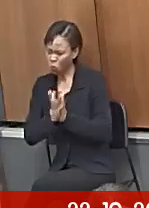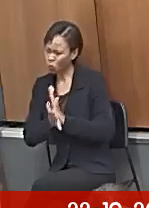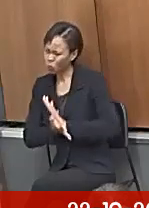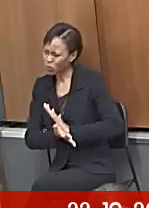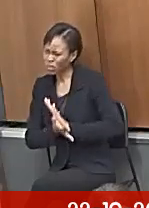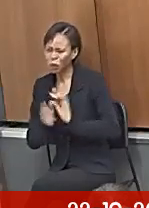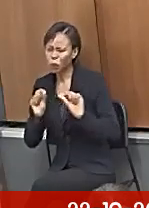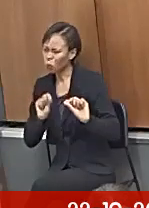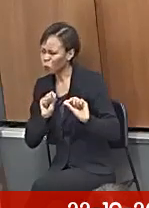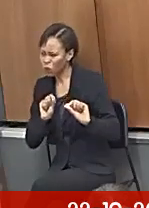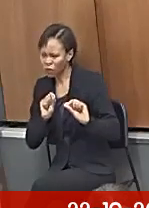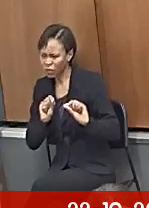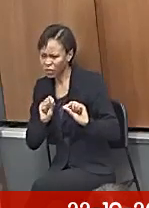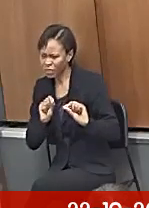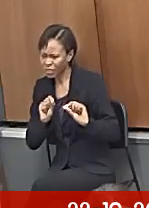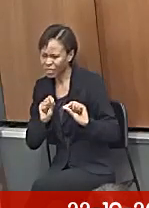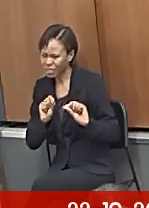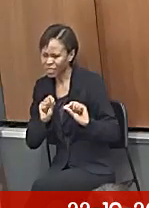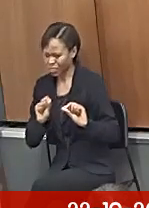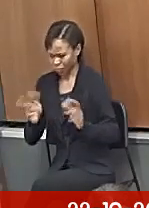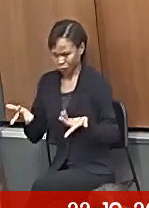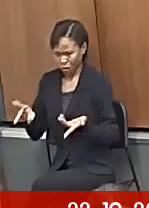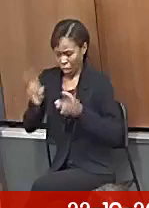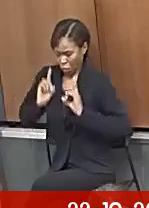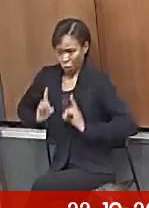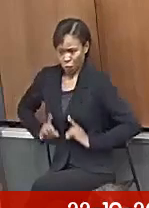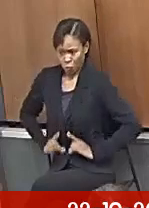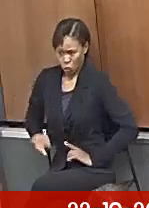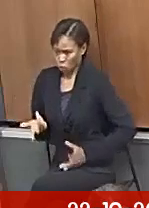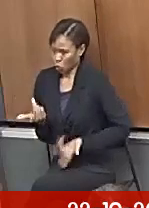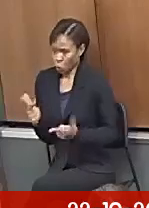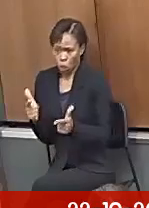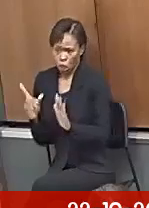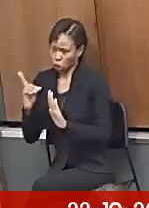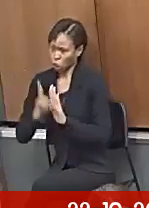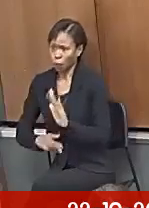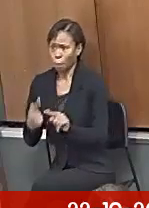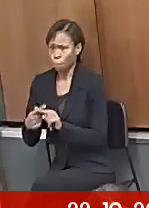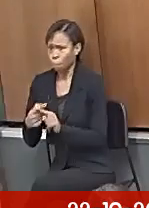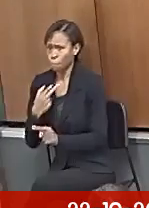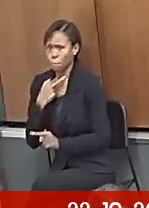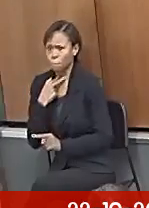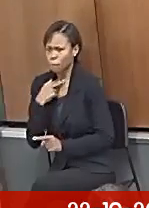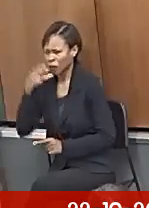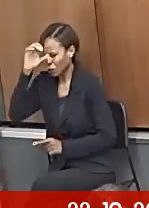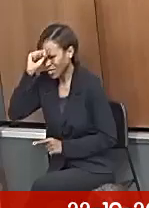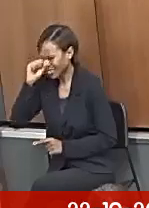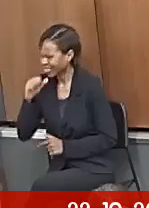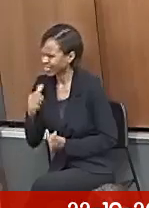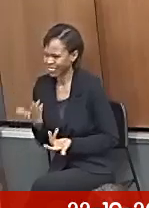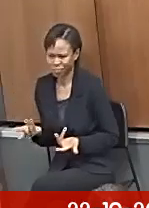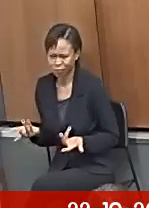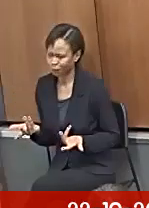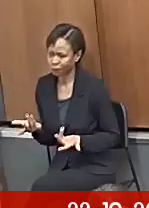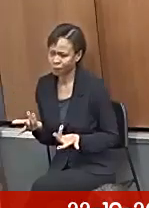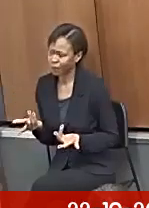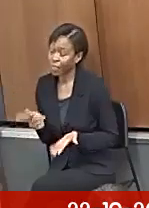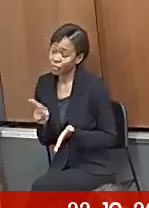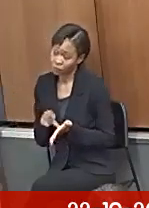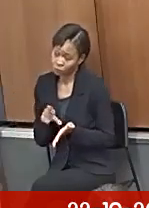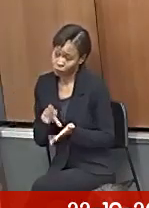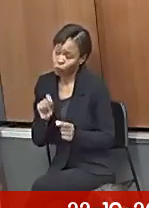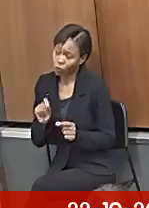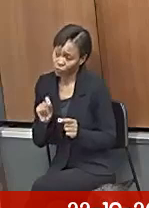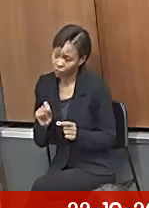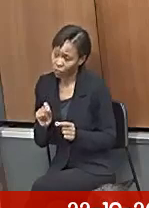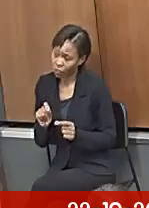com deficiência não se beneficiariam do direito à escola porque não vão aprender. Na verdade, isso também nega o